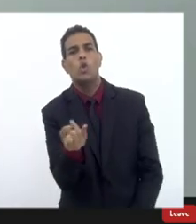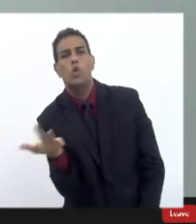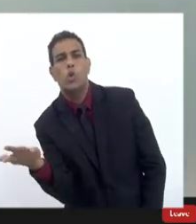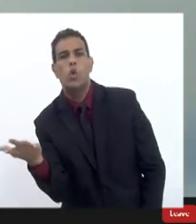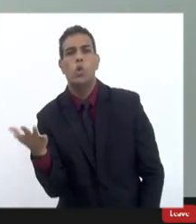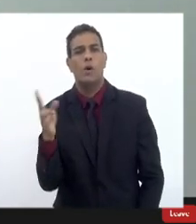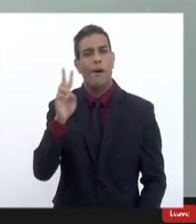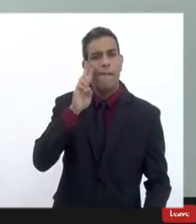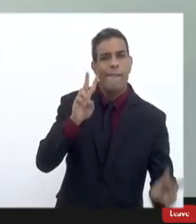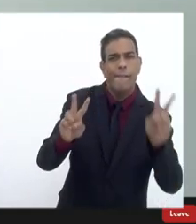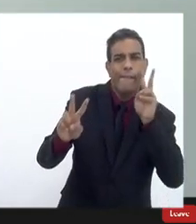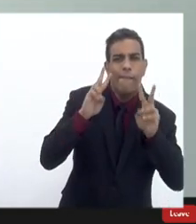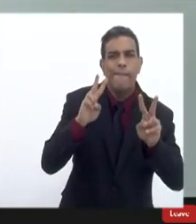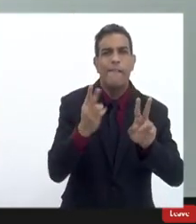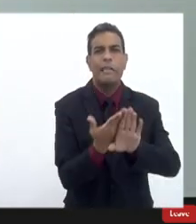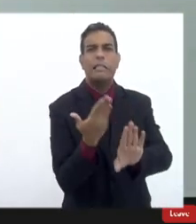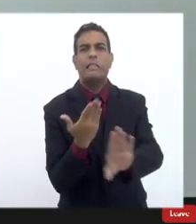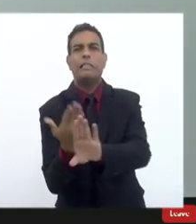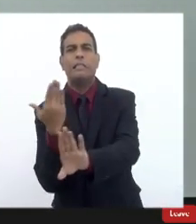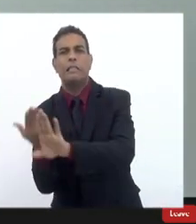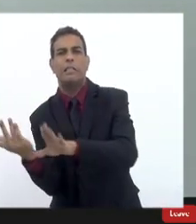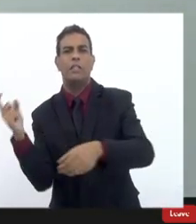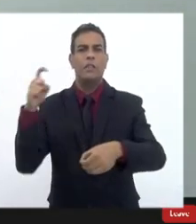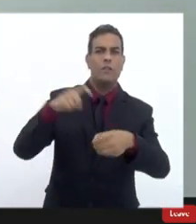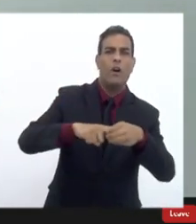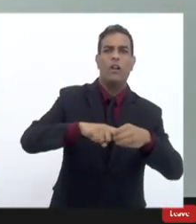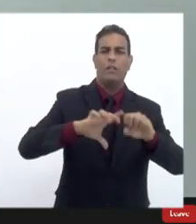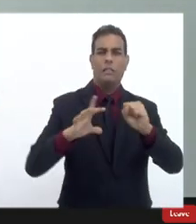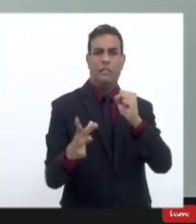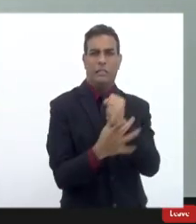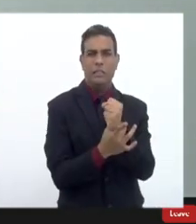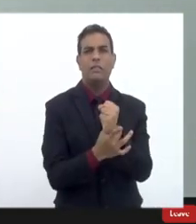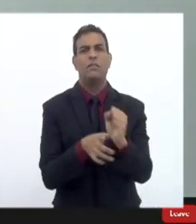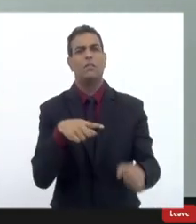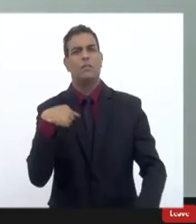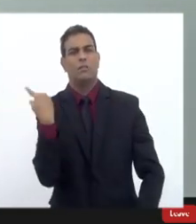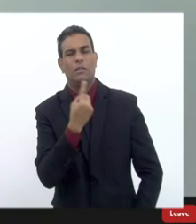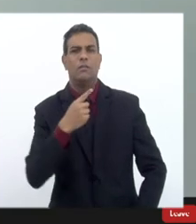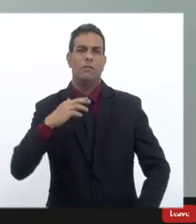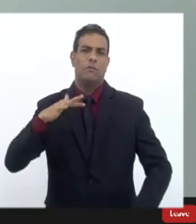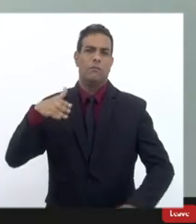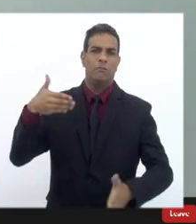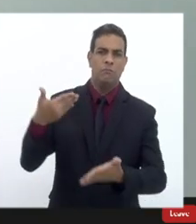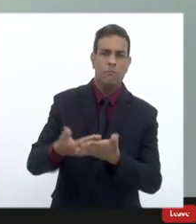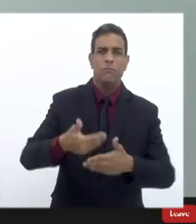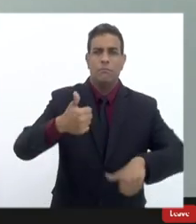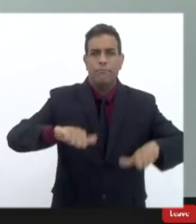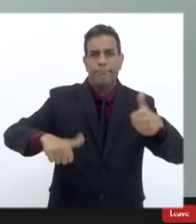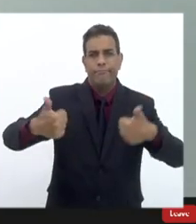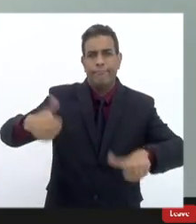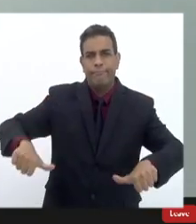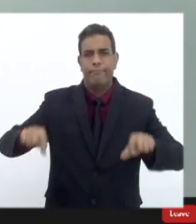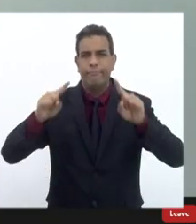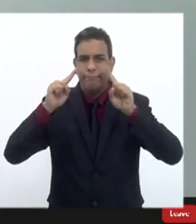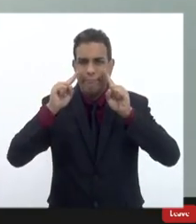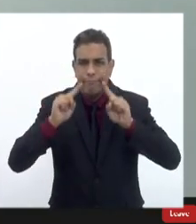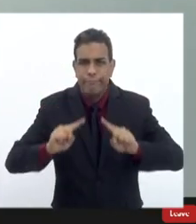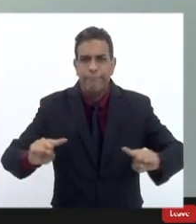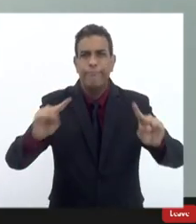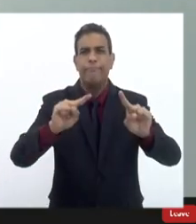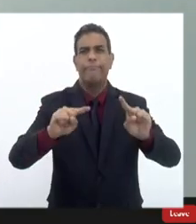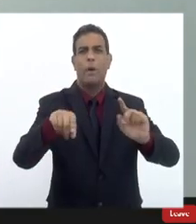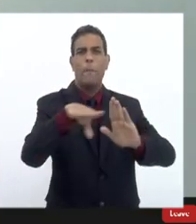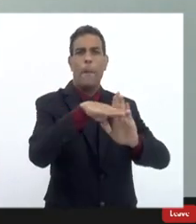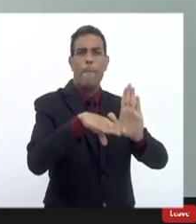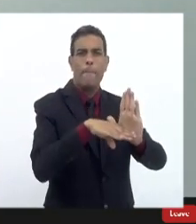para viabilizar esse distanciamento e o retorno seguro. Então, a gente também vai caminhar nesse sentido e reavaliar todo esse programa iniciado aí